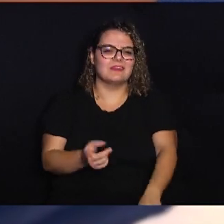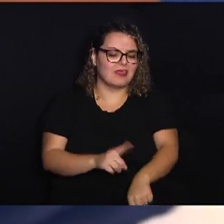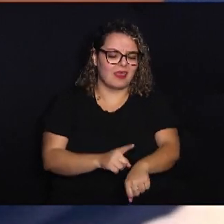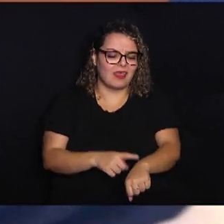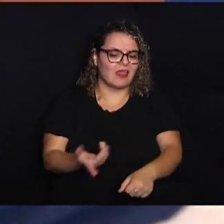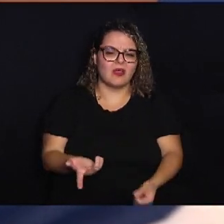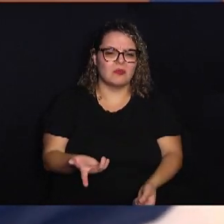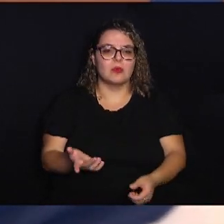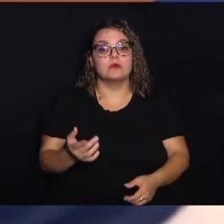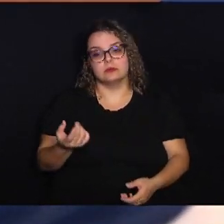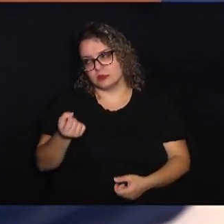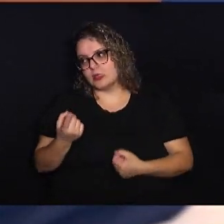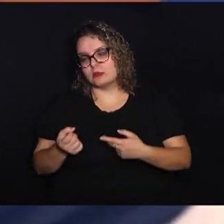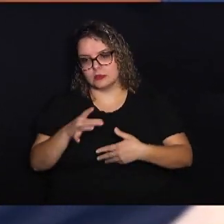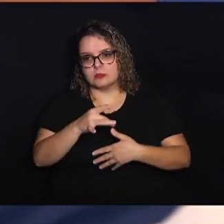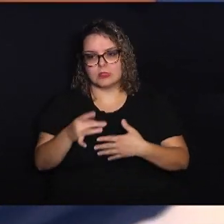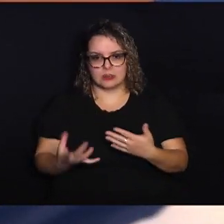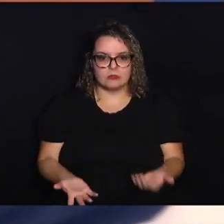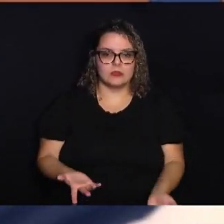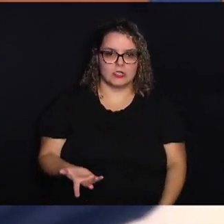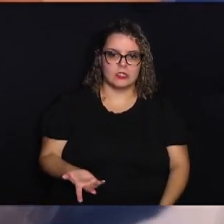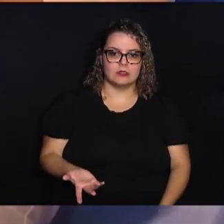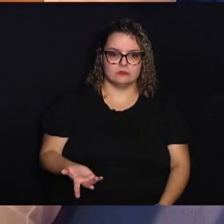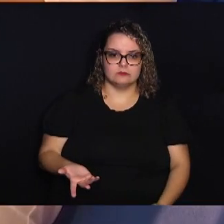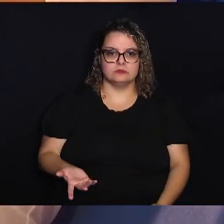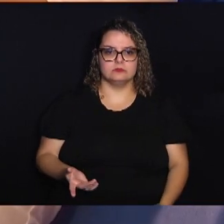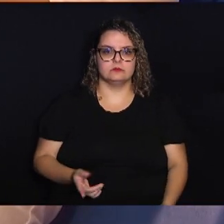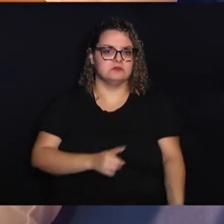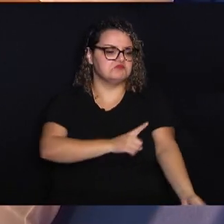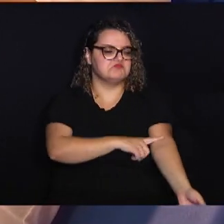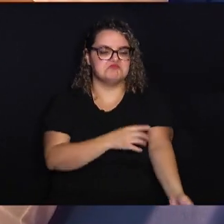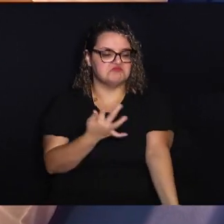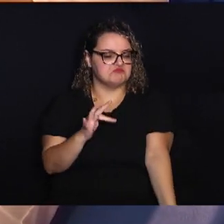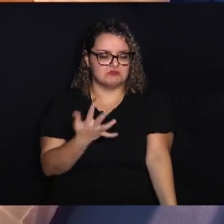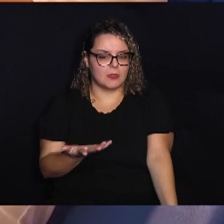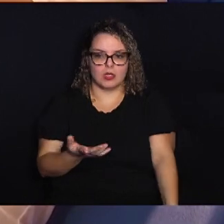gente vai conversar daqui a pouco, mas acima de tudo é um ato de